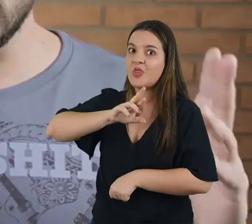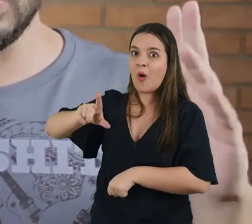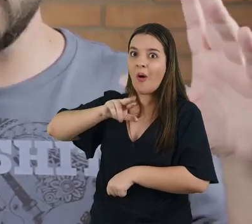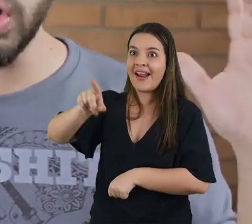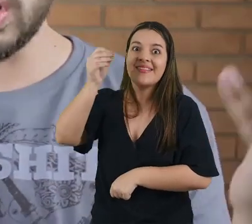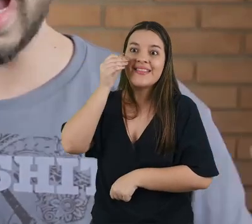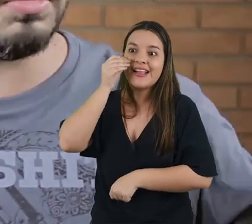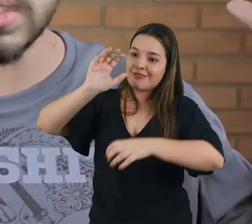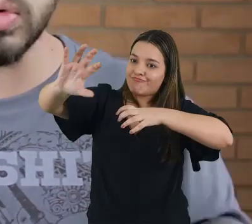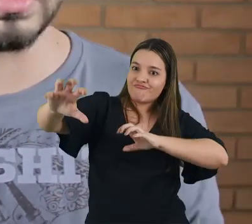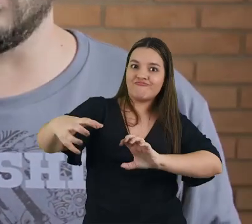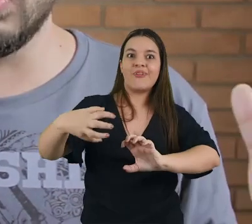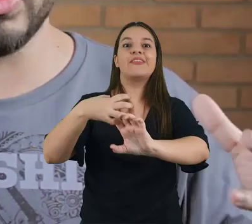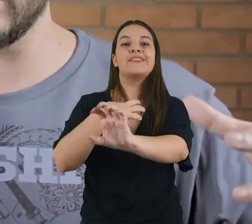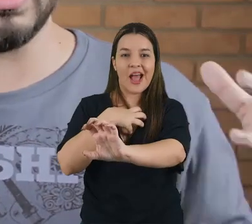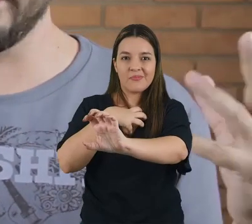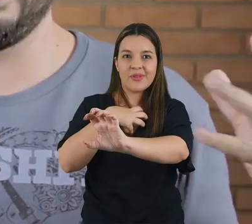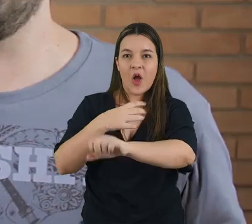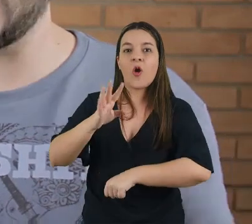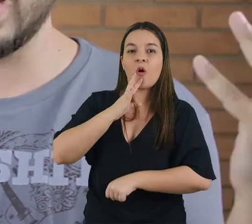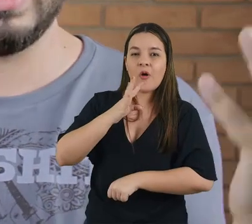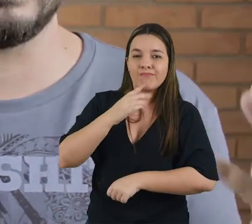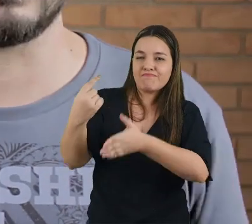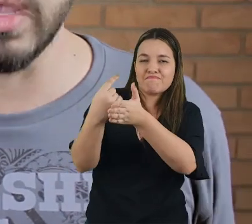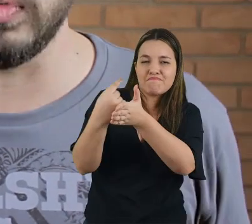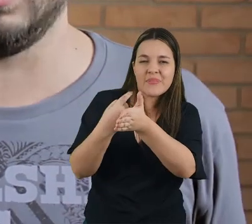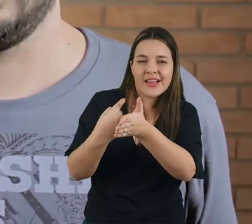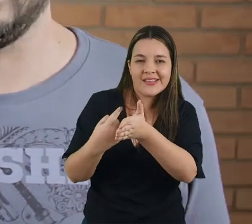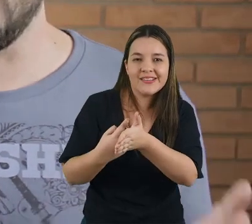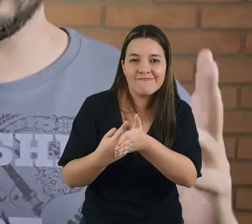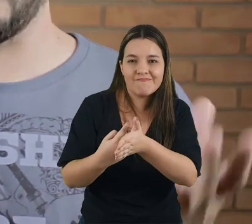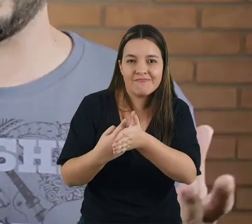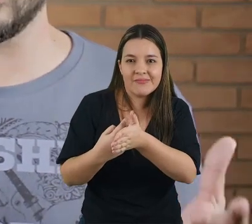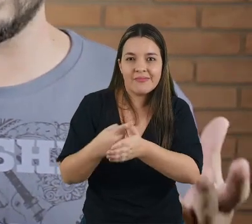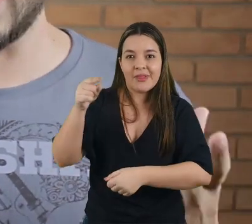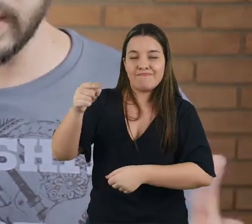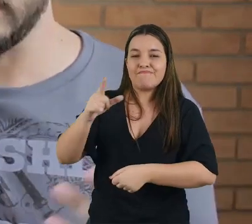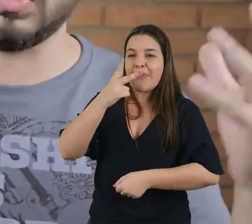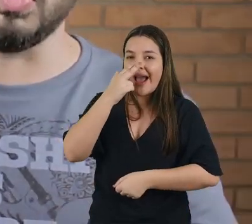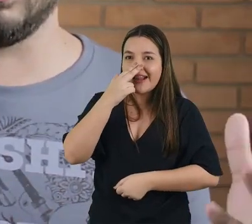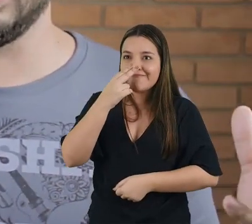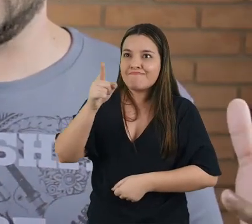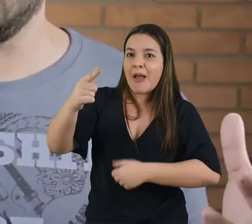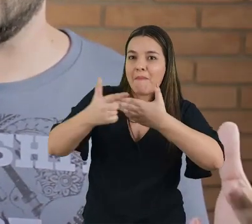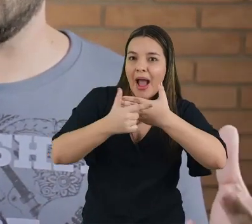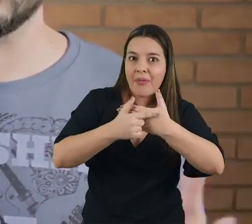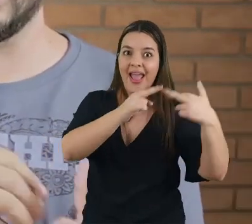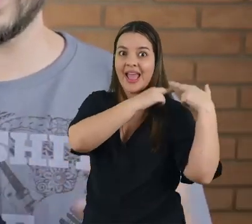não, eu estou tentando me colocar numa situação onde, sei lá, ninguém esteve. Então um dos papéis do designer, como